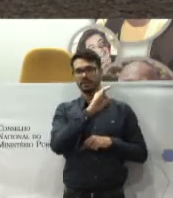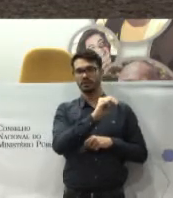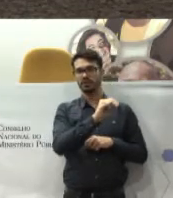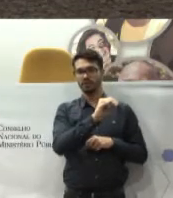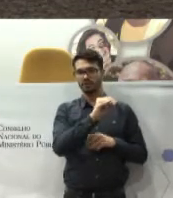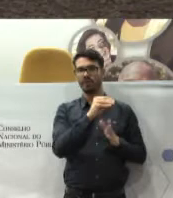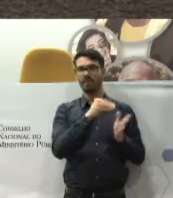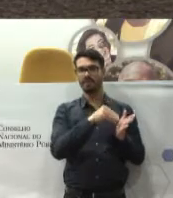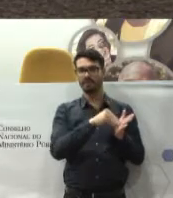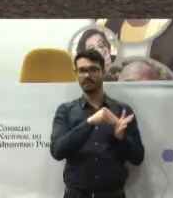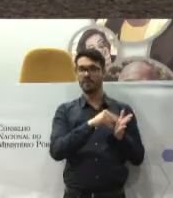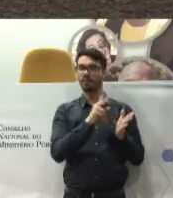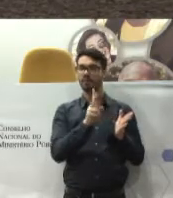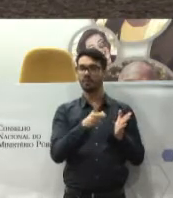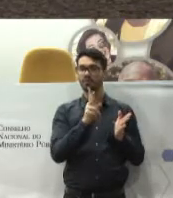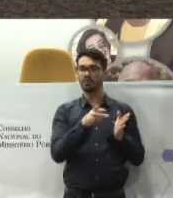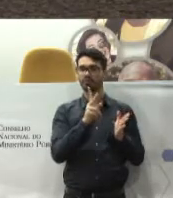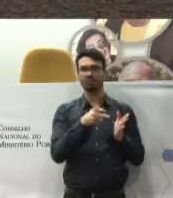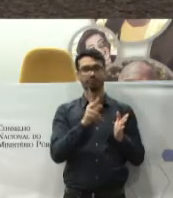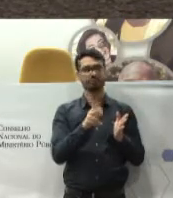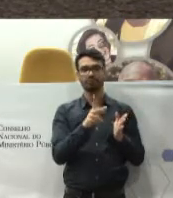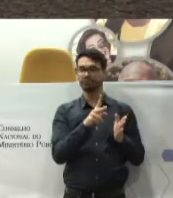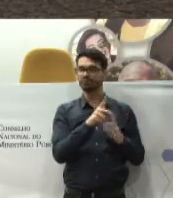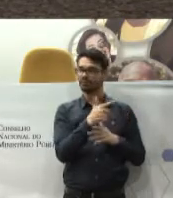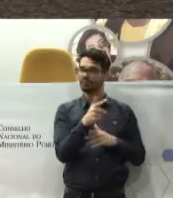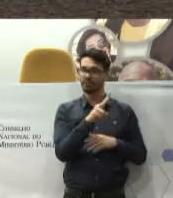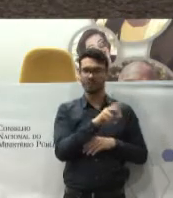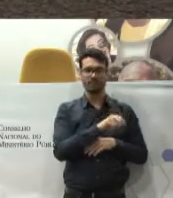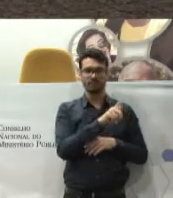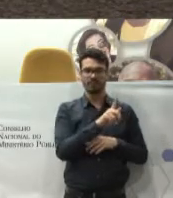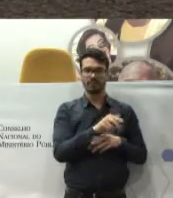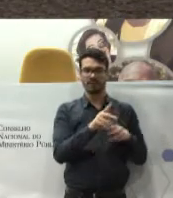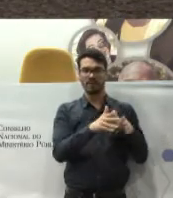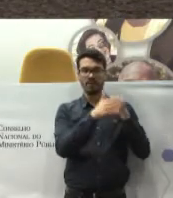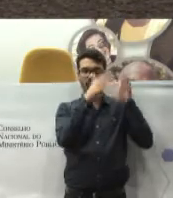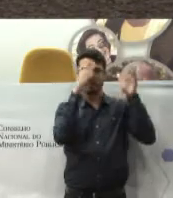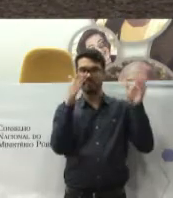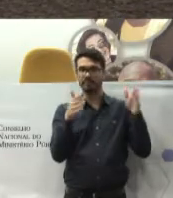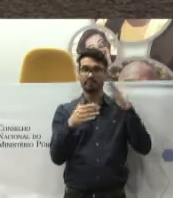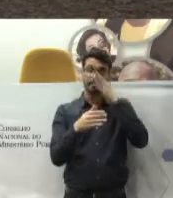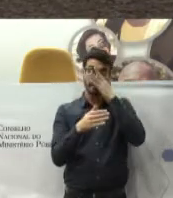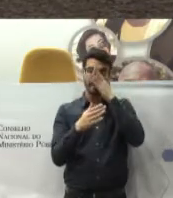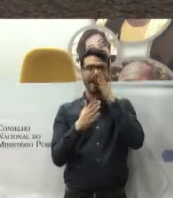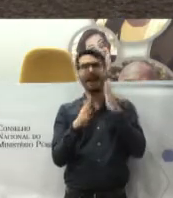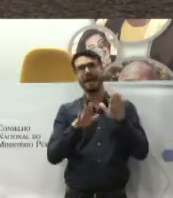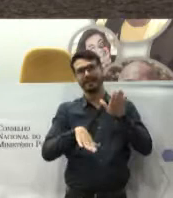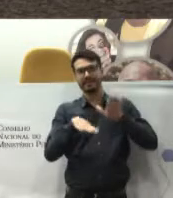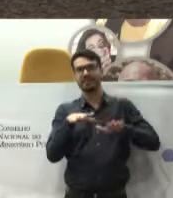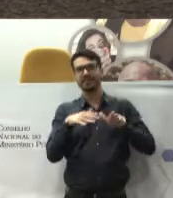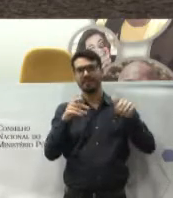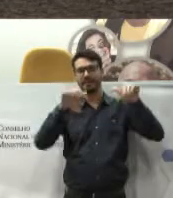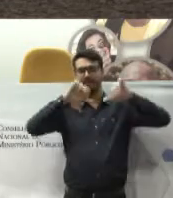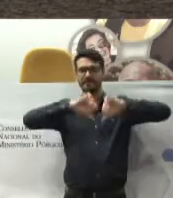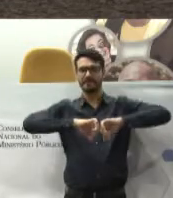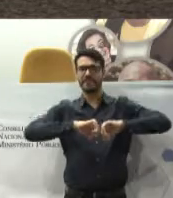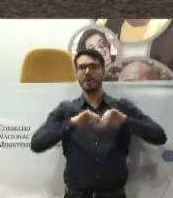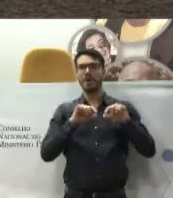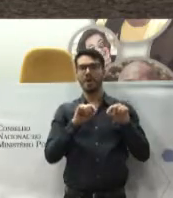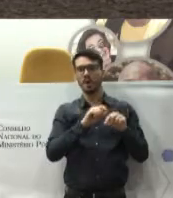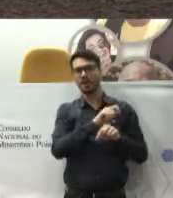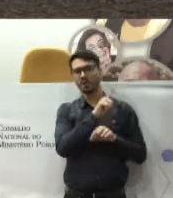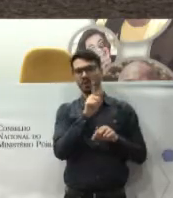em creche, continua rigorosamente do mesmo tamanho. Talvez esteja até pior do que ele estava